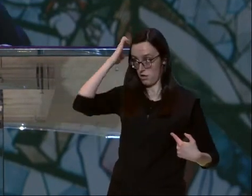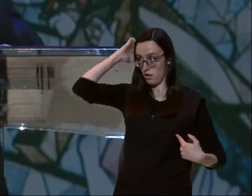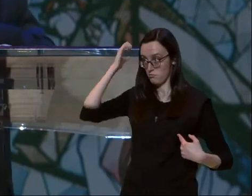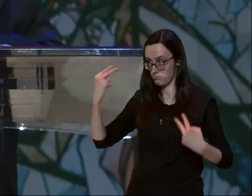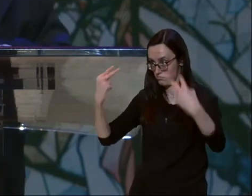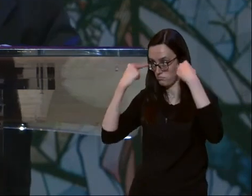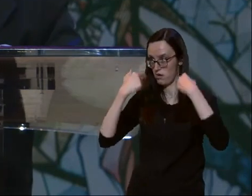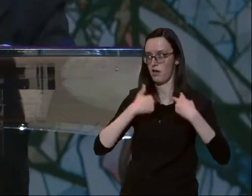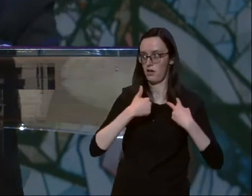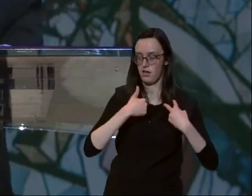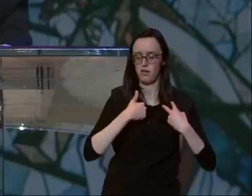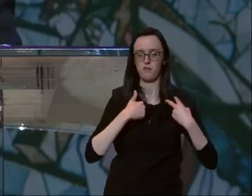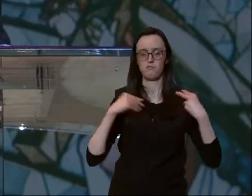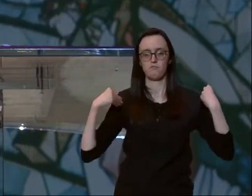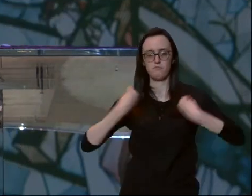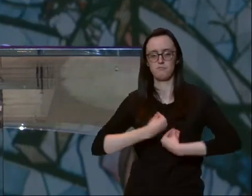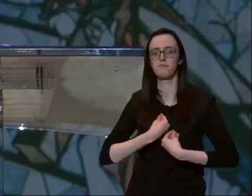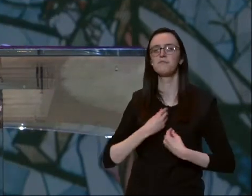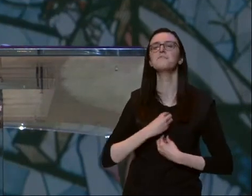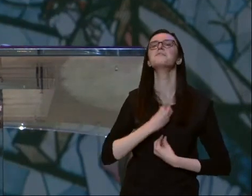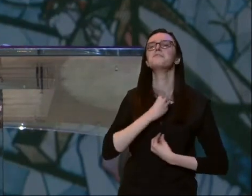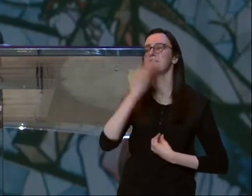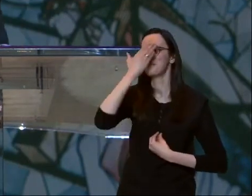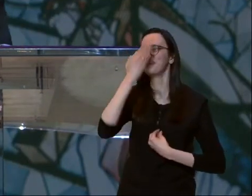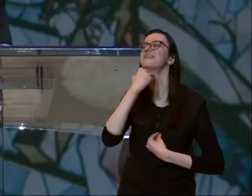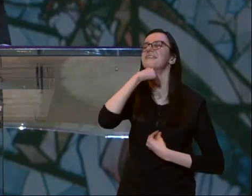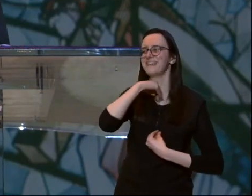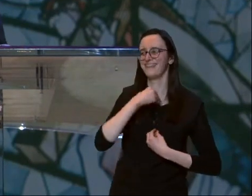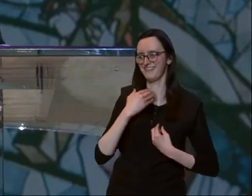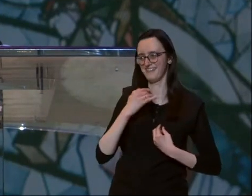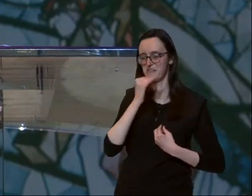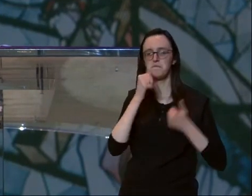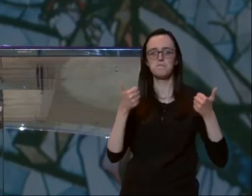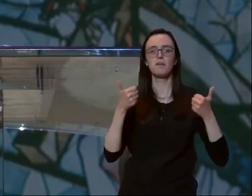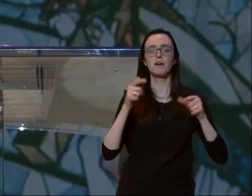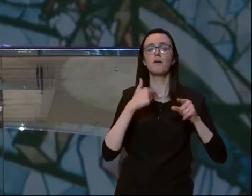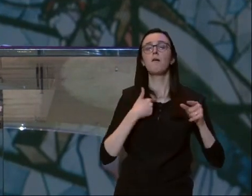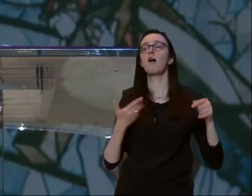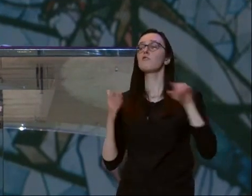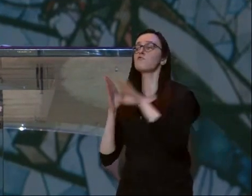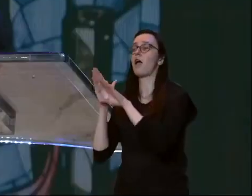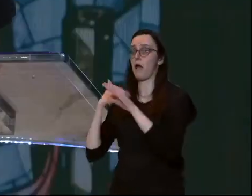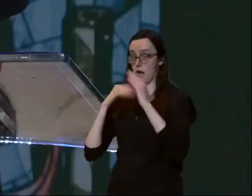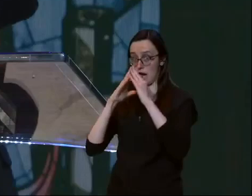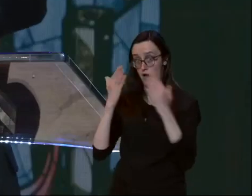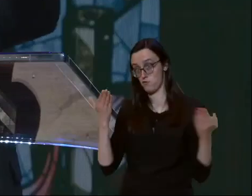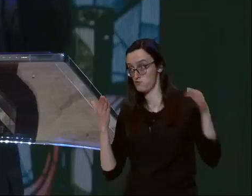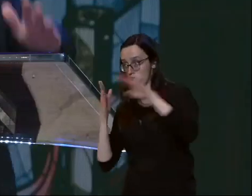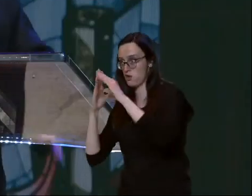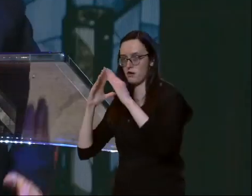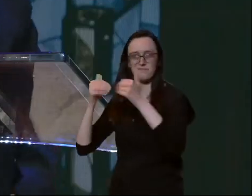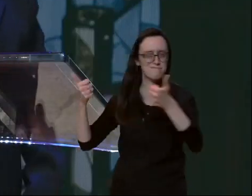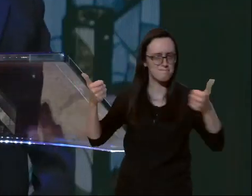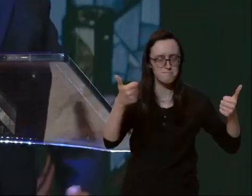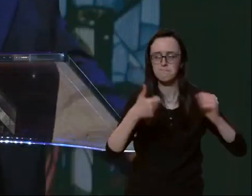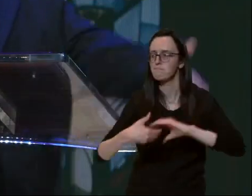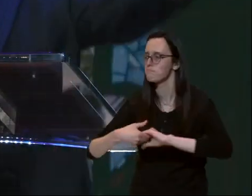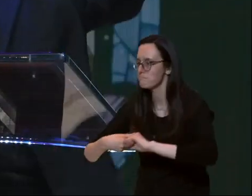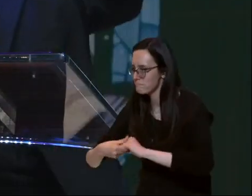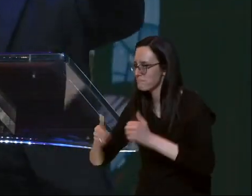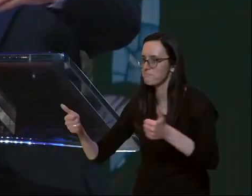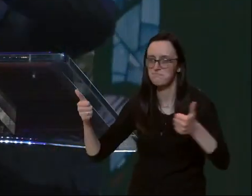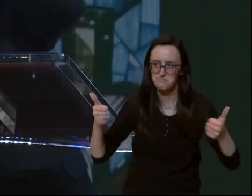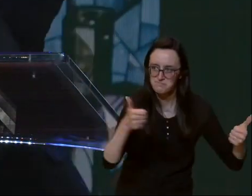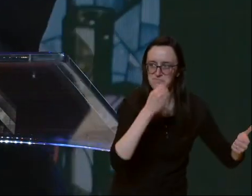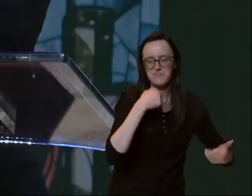paletó, a gravata escondida hoje, tal. Mas quando eu chego em casa, aqui para os irmãos sempre